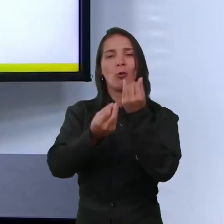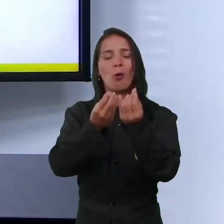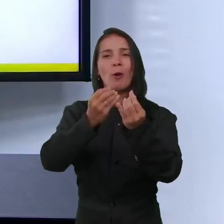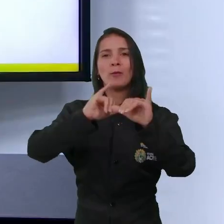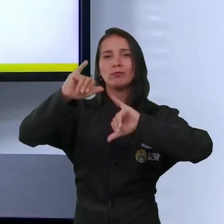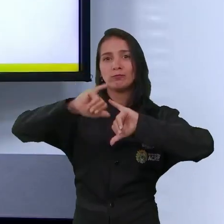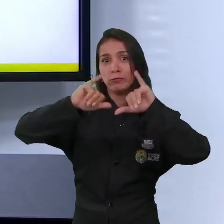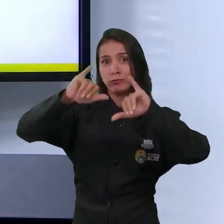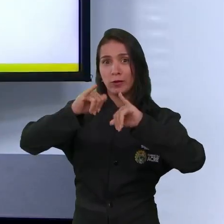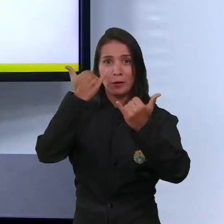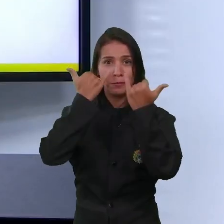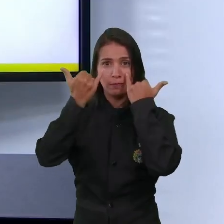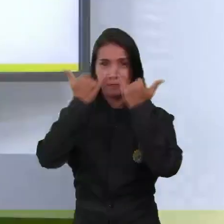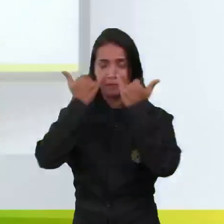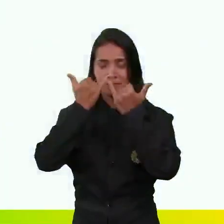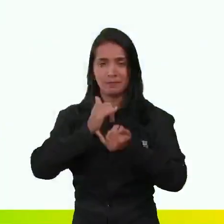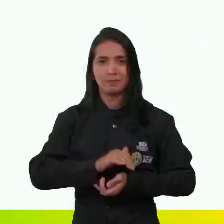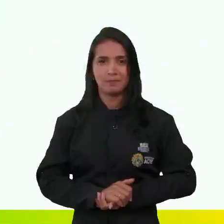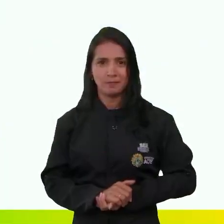algo.